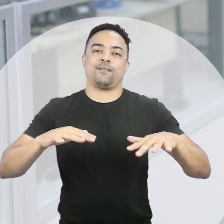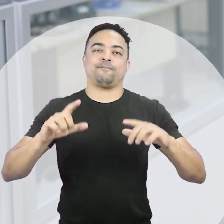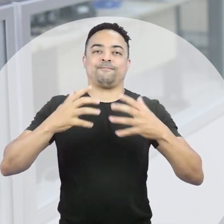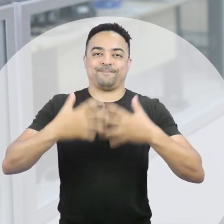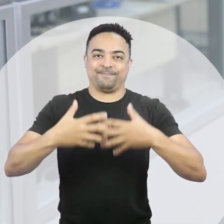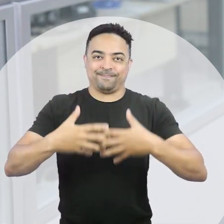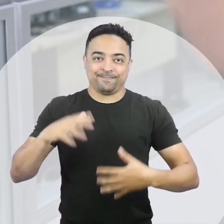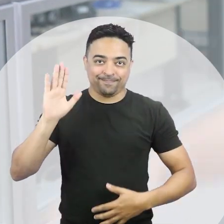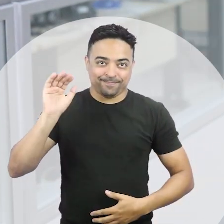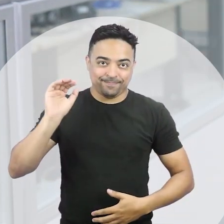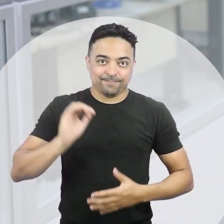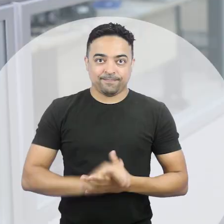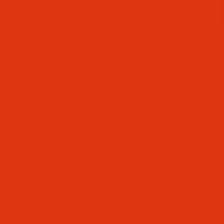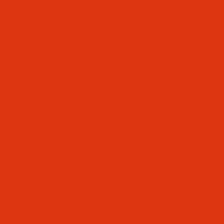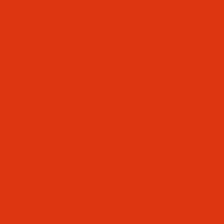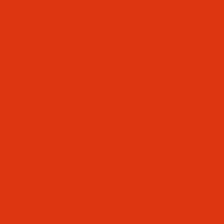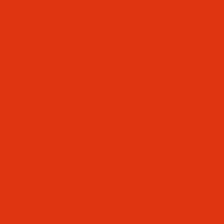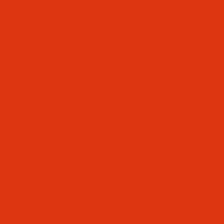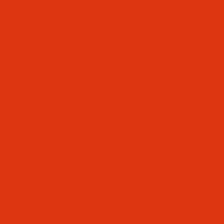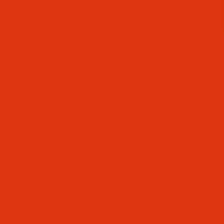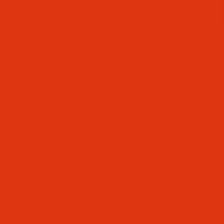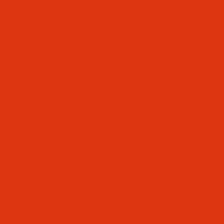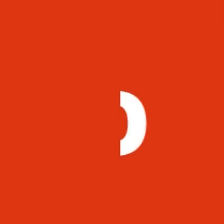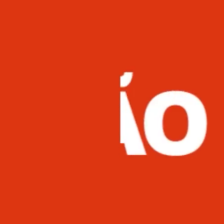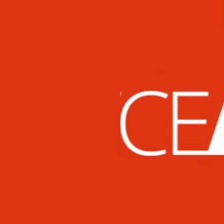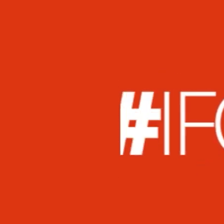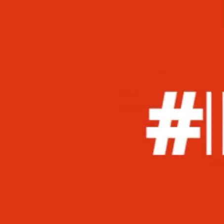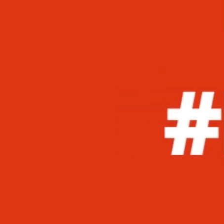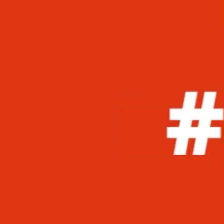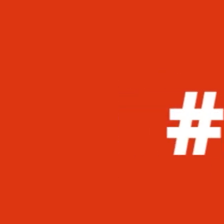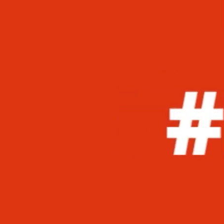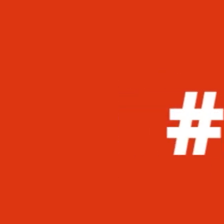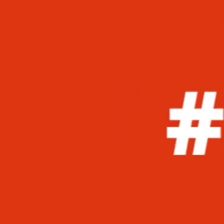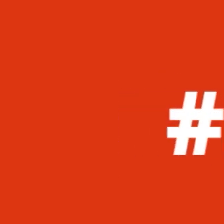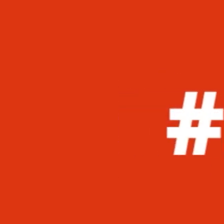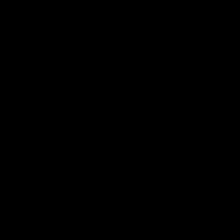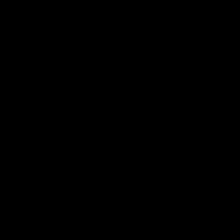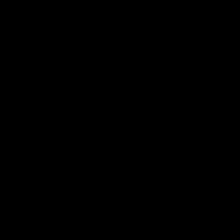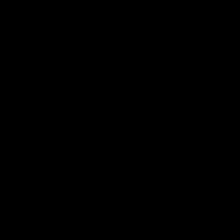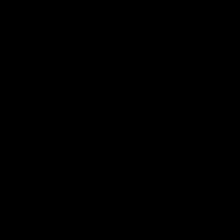ação tchau tchau